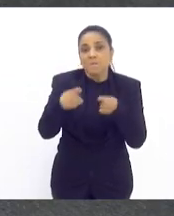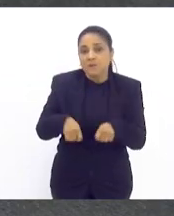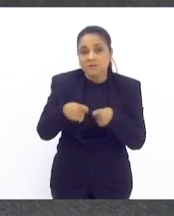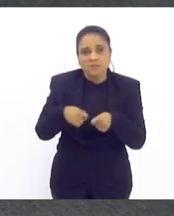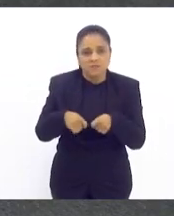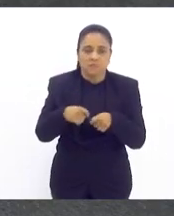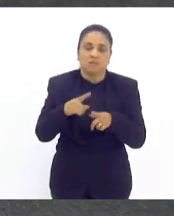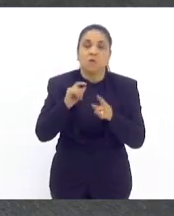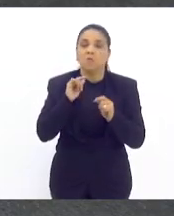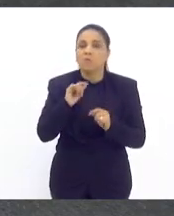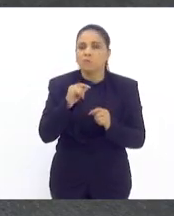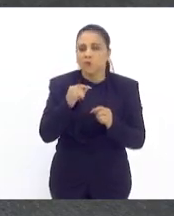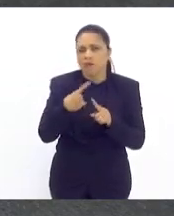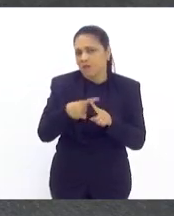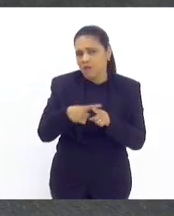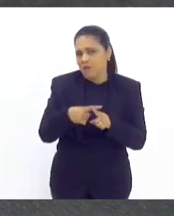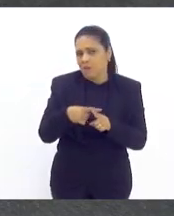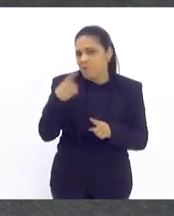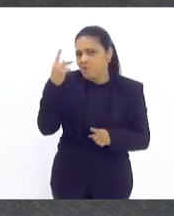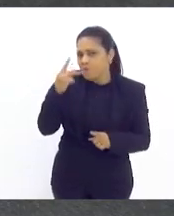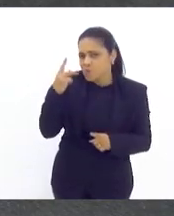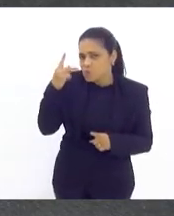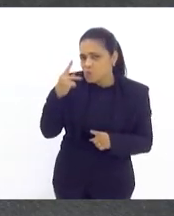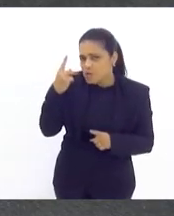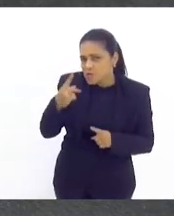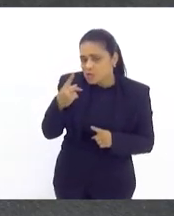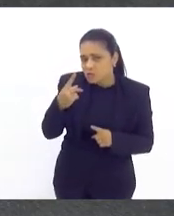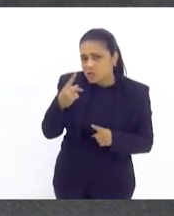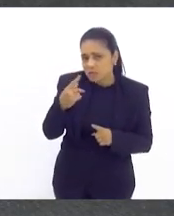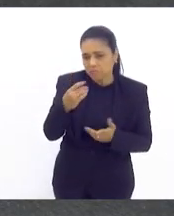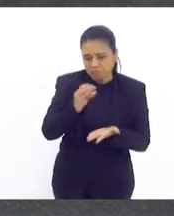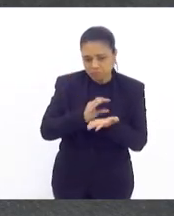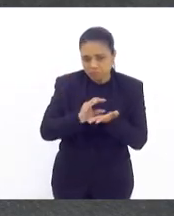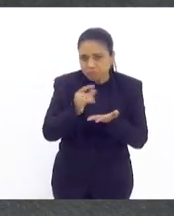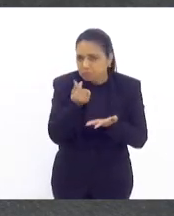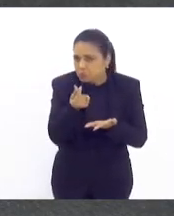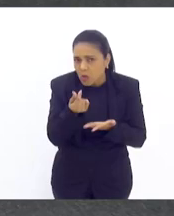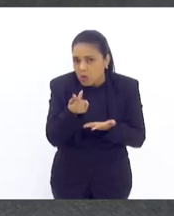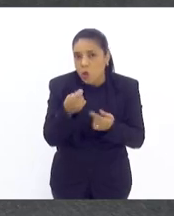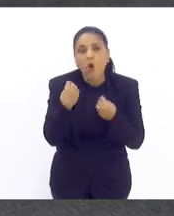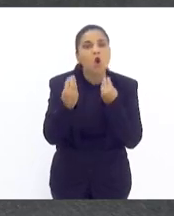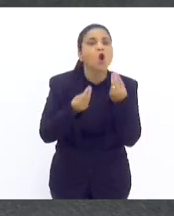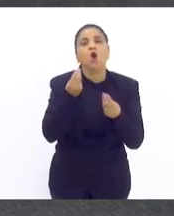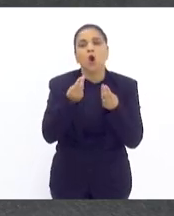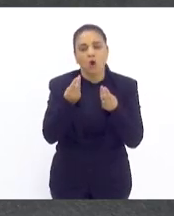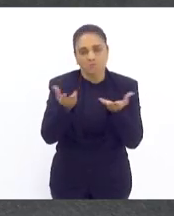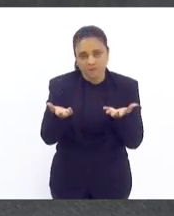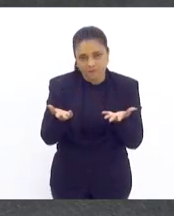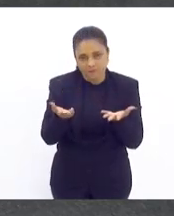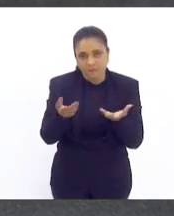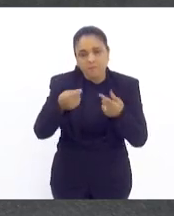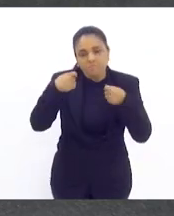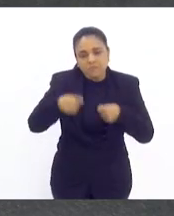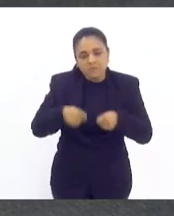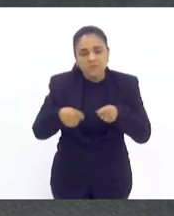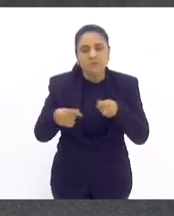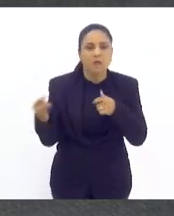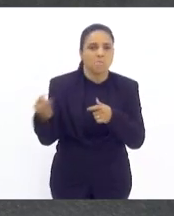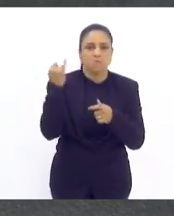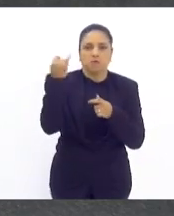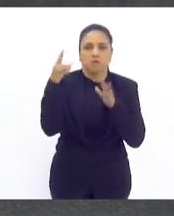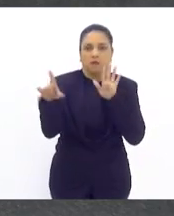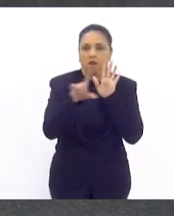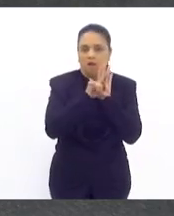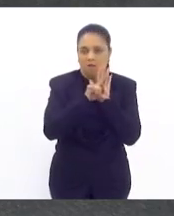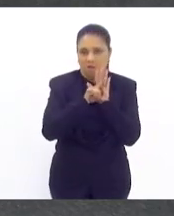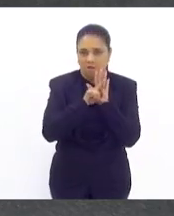política pública sem dinheiro então vai ser muito importante ter essa lei A partir dessa lei